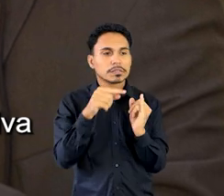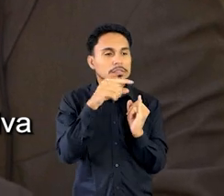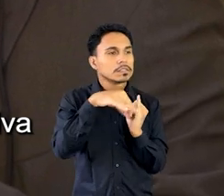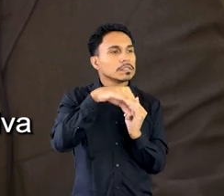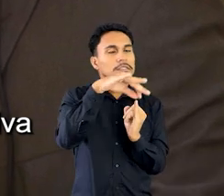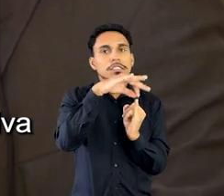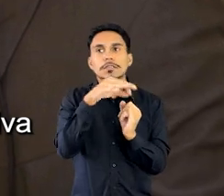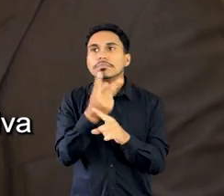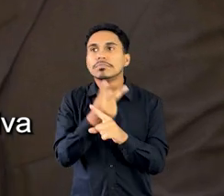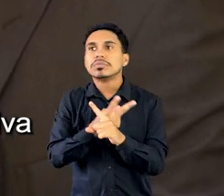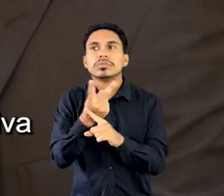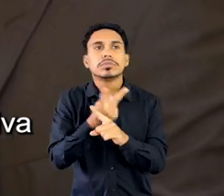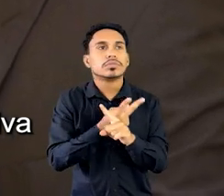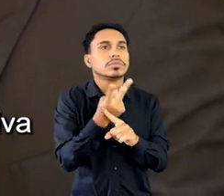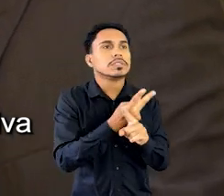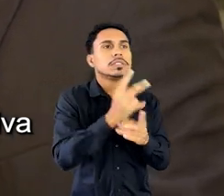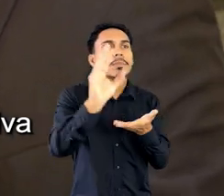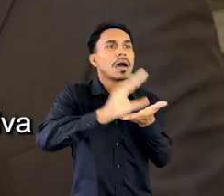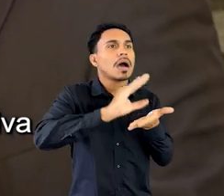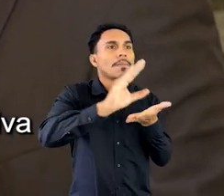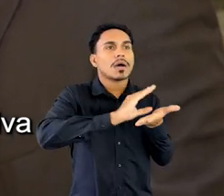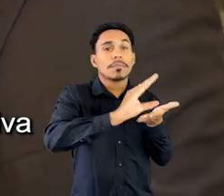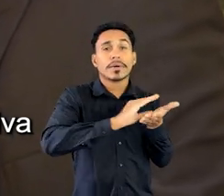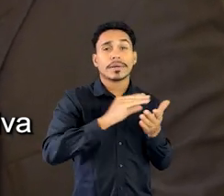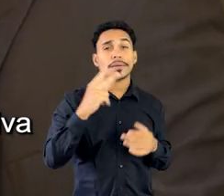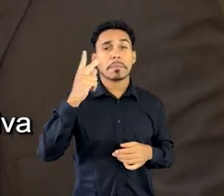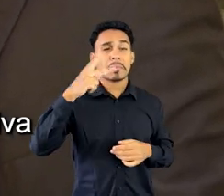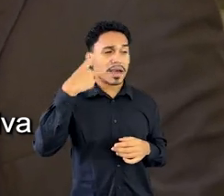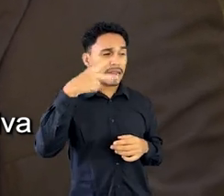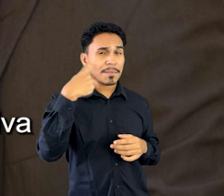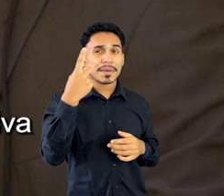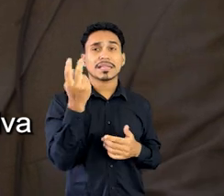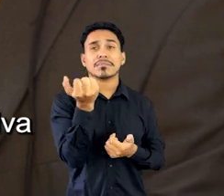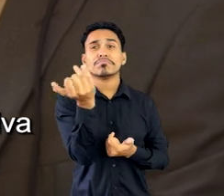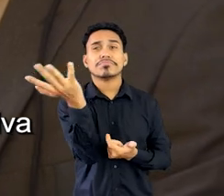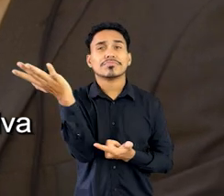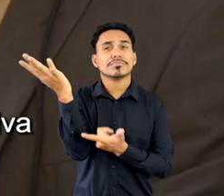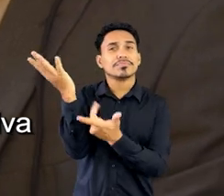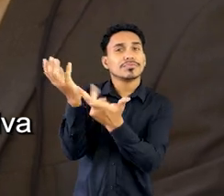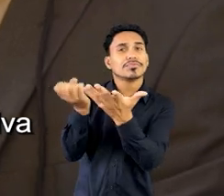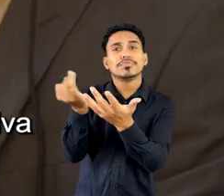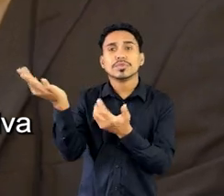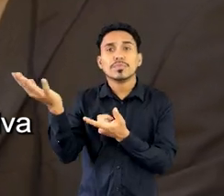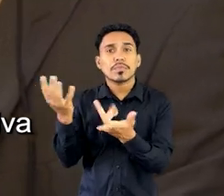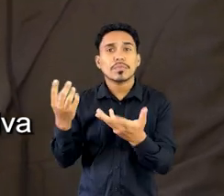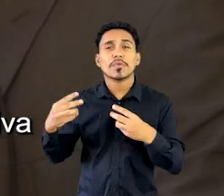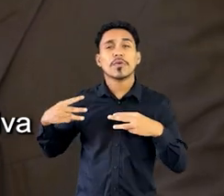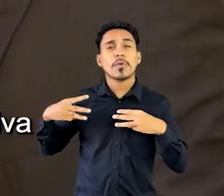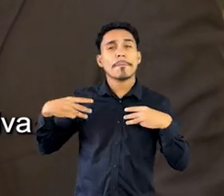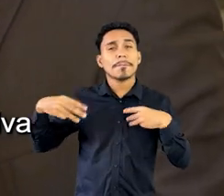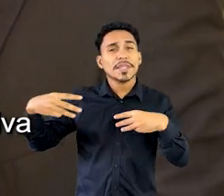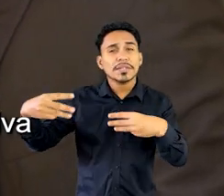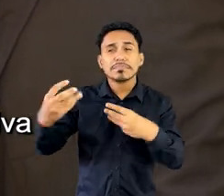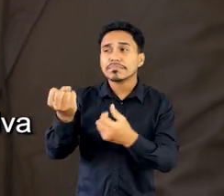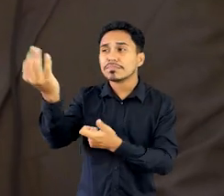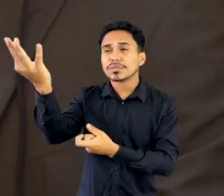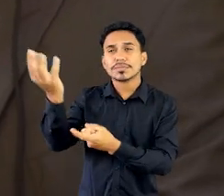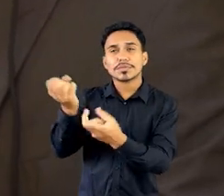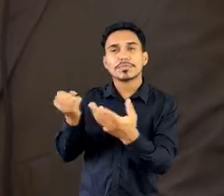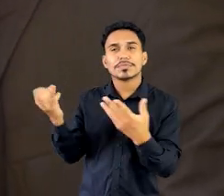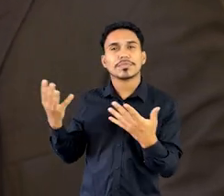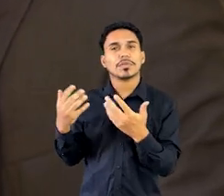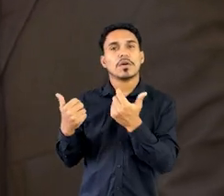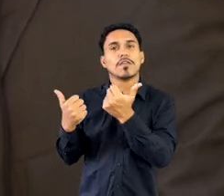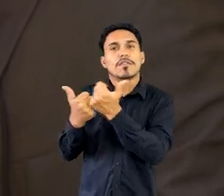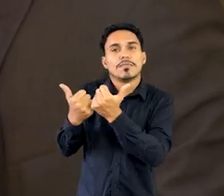ator buscando recursos Numa Selva de 594 parlamentares 20 e tantos ministros